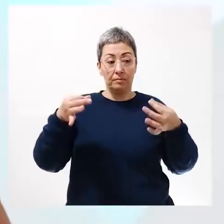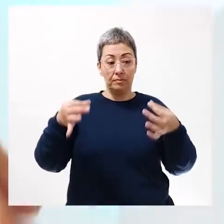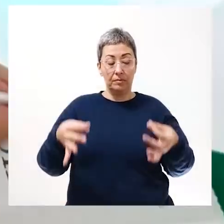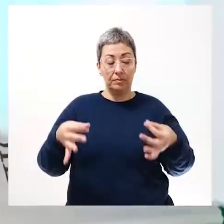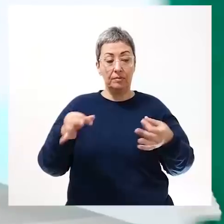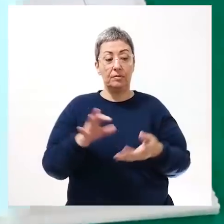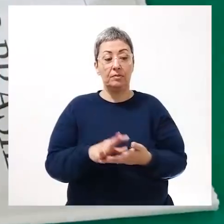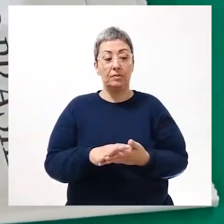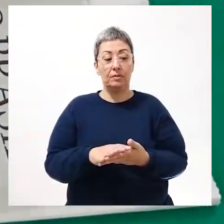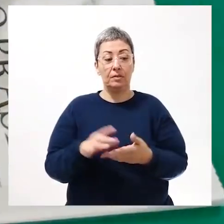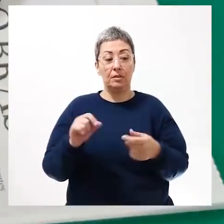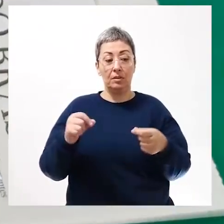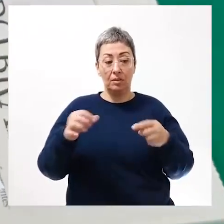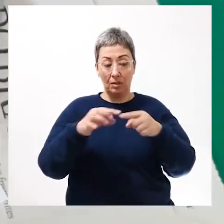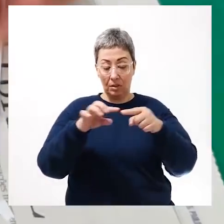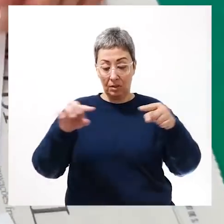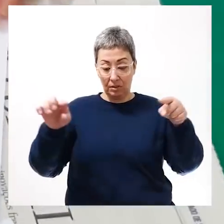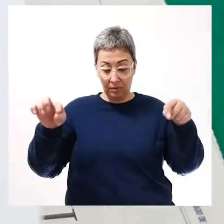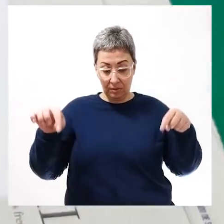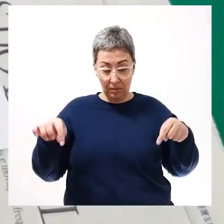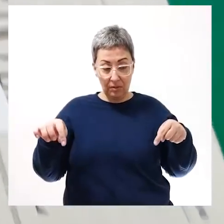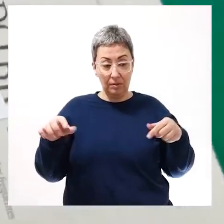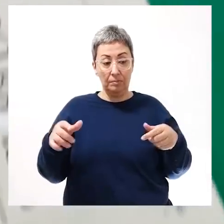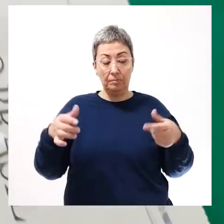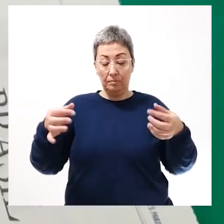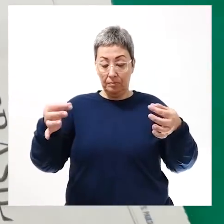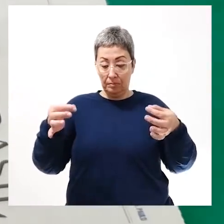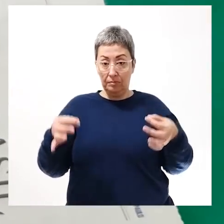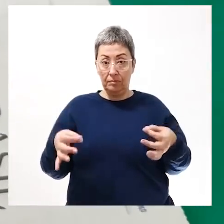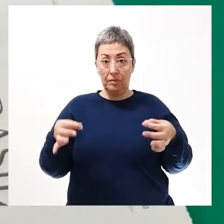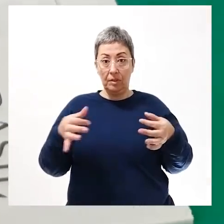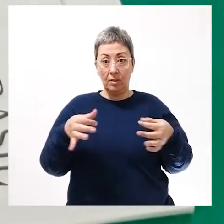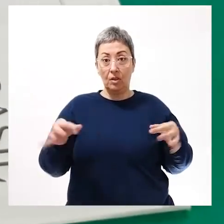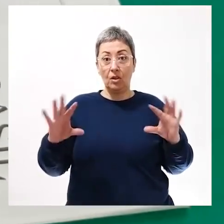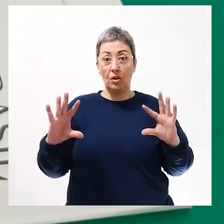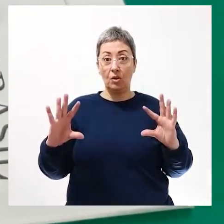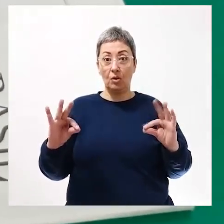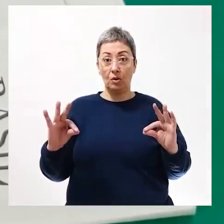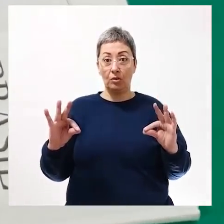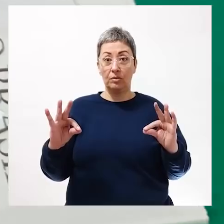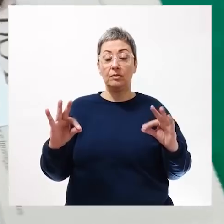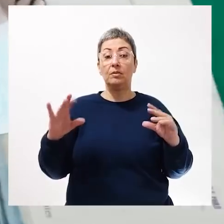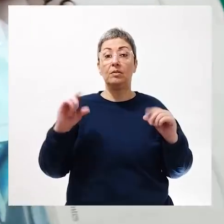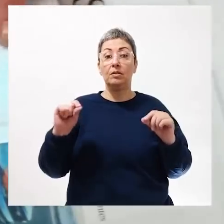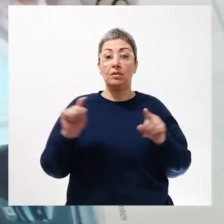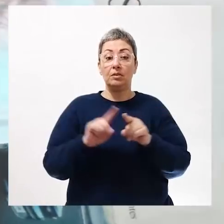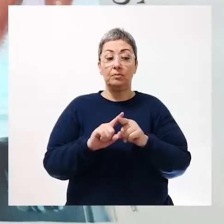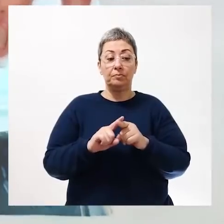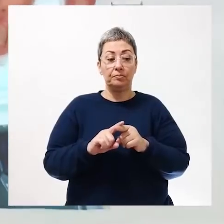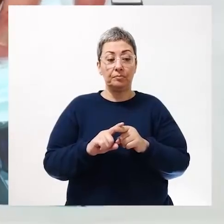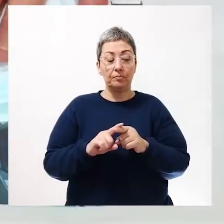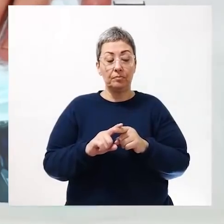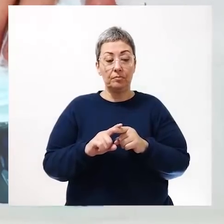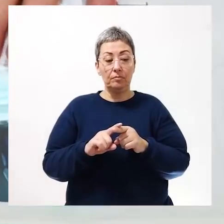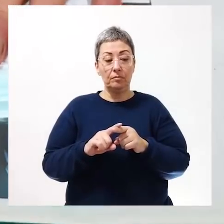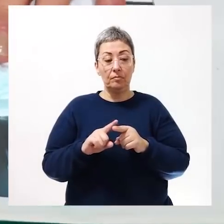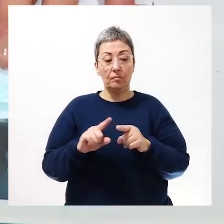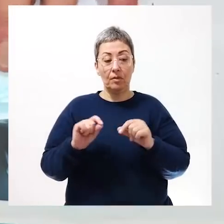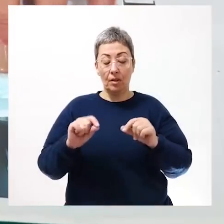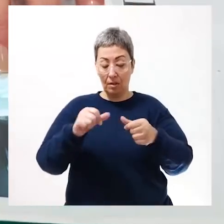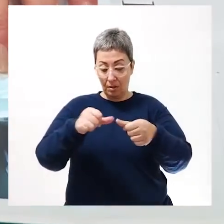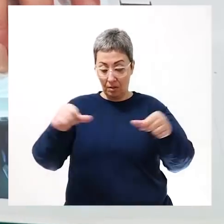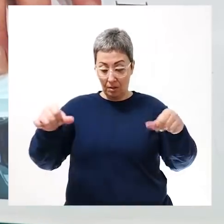vamos fazer agora? Pegar esta folha, colar no